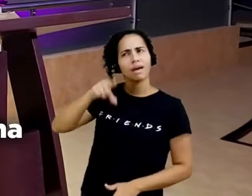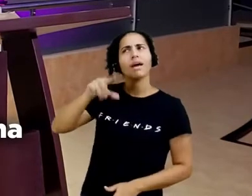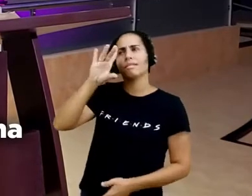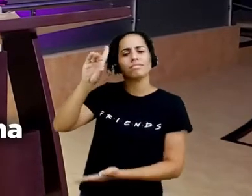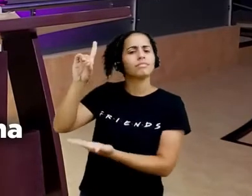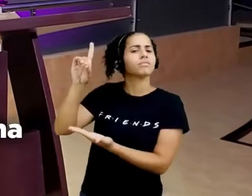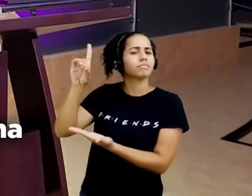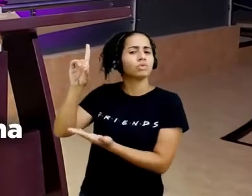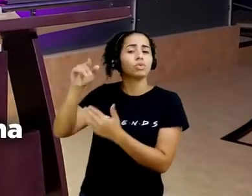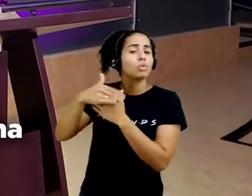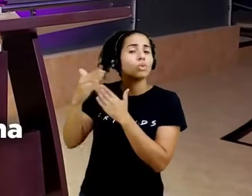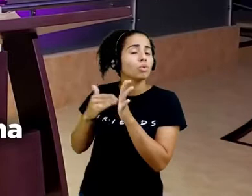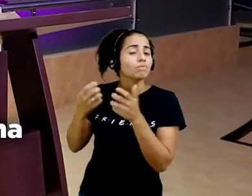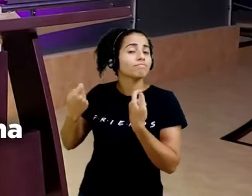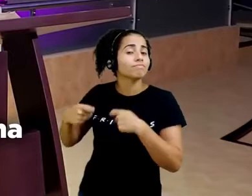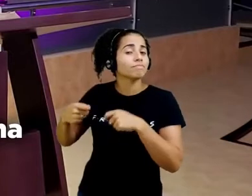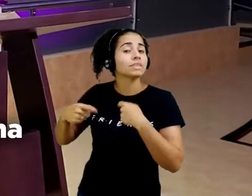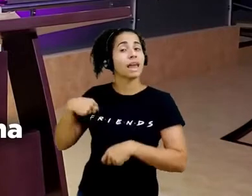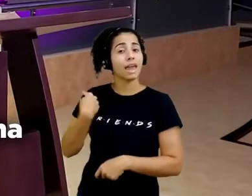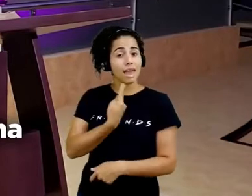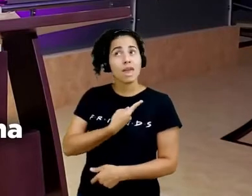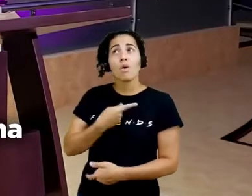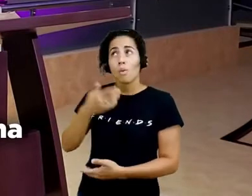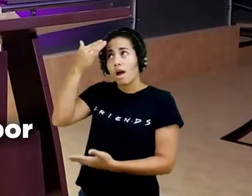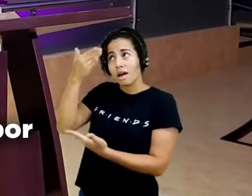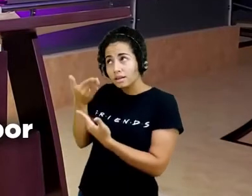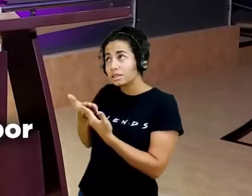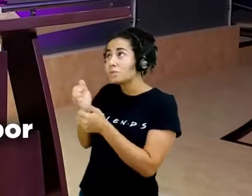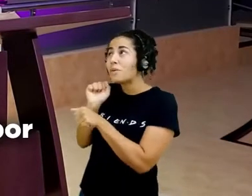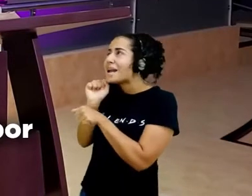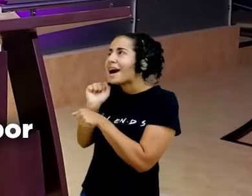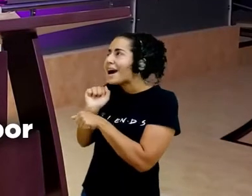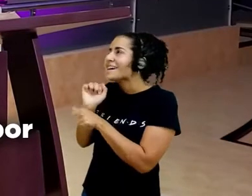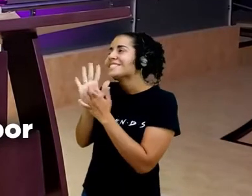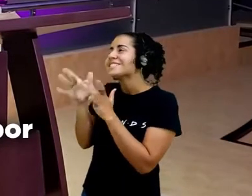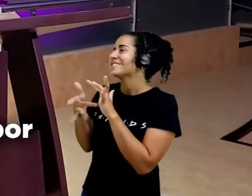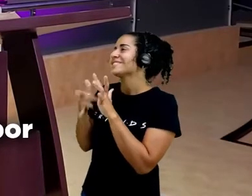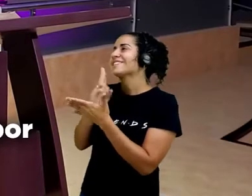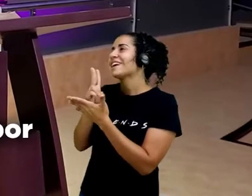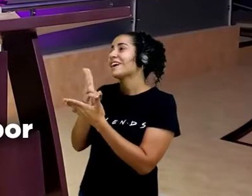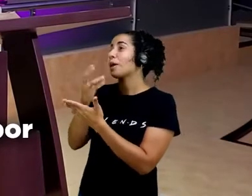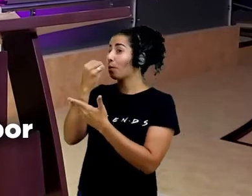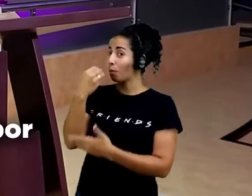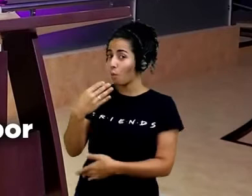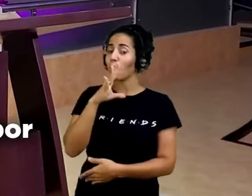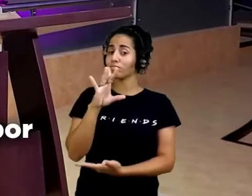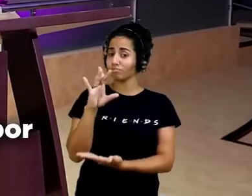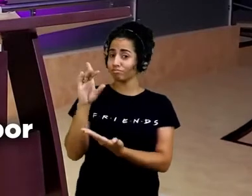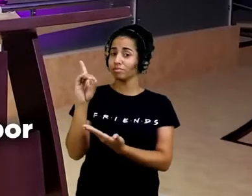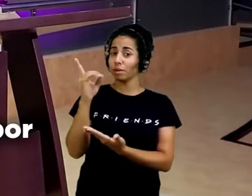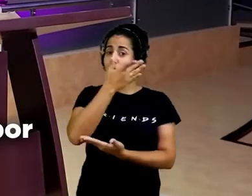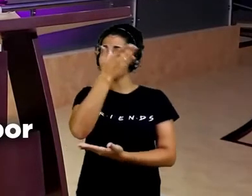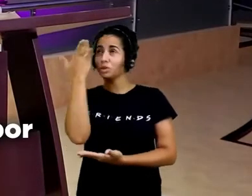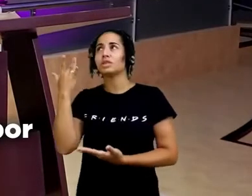alma. Portanto, esperarei nele. Bom é o Senhor para os que